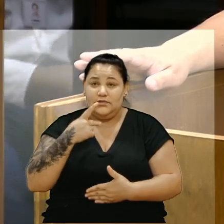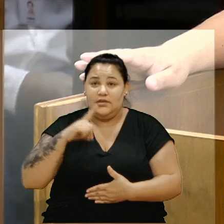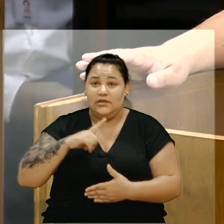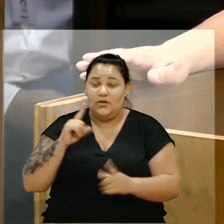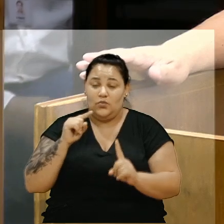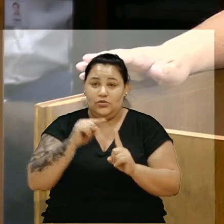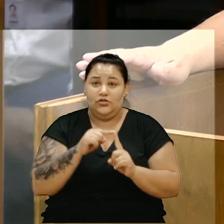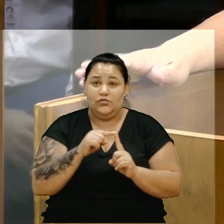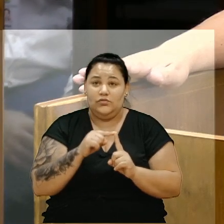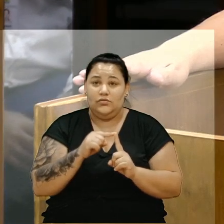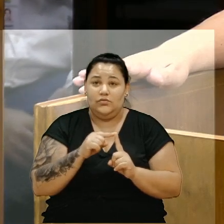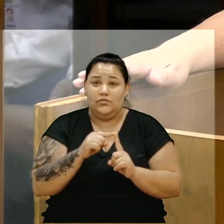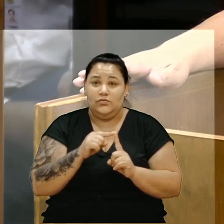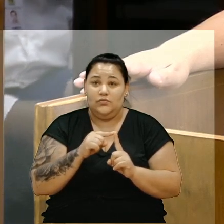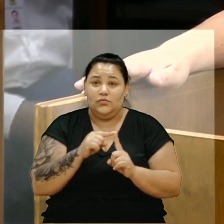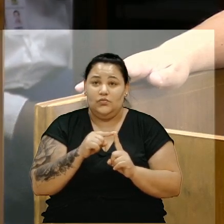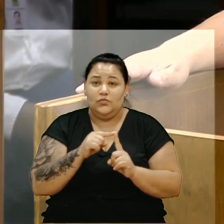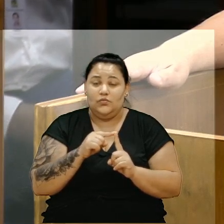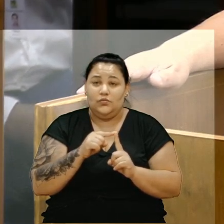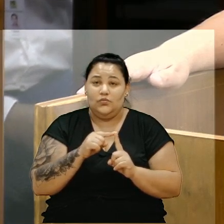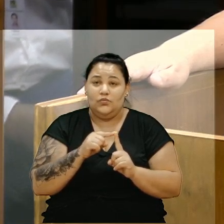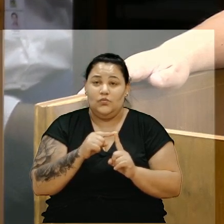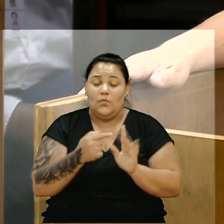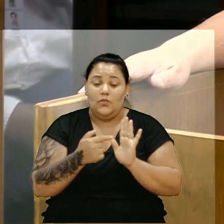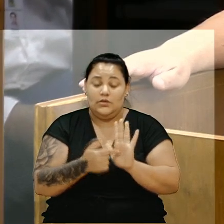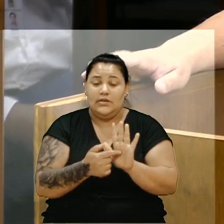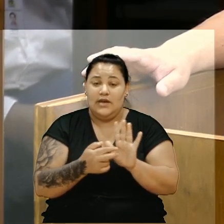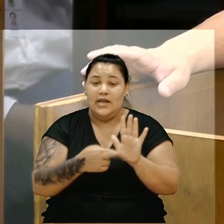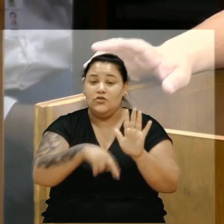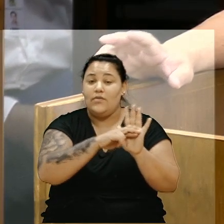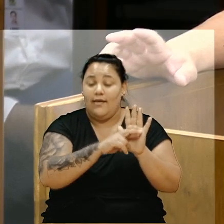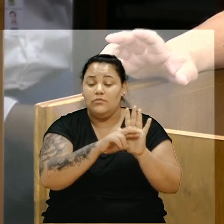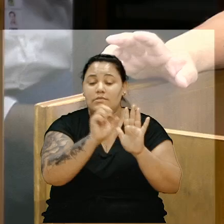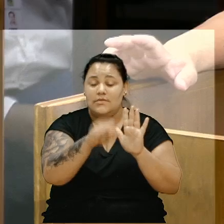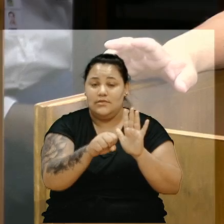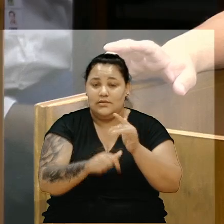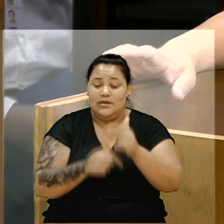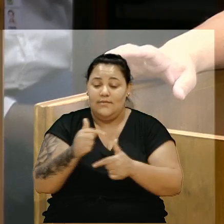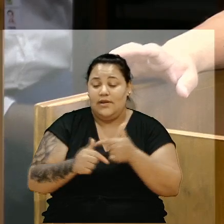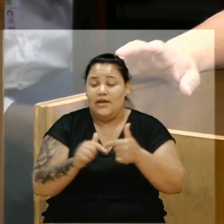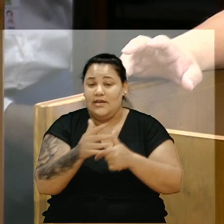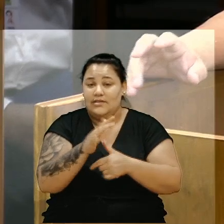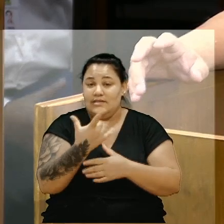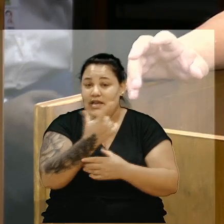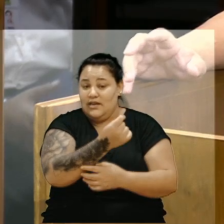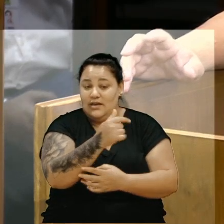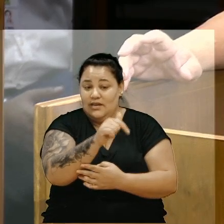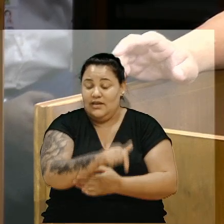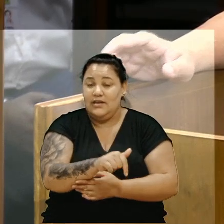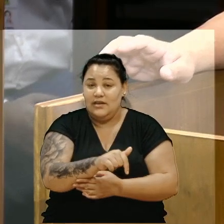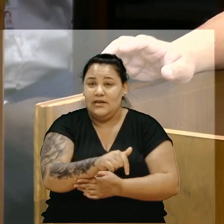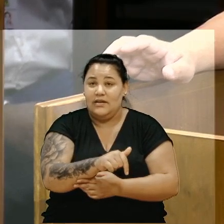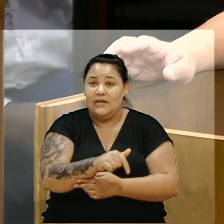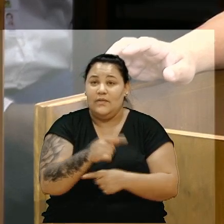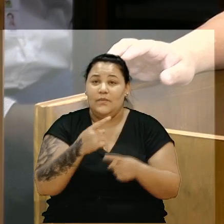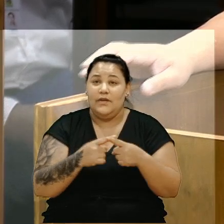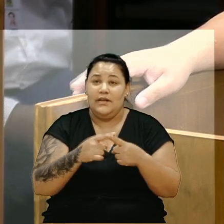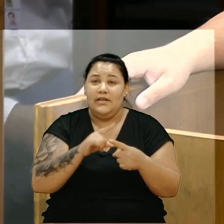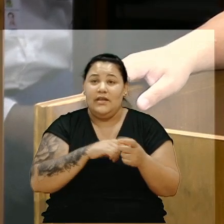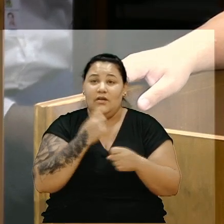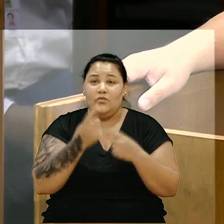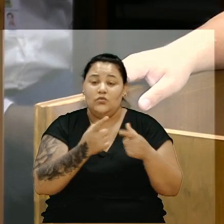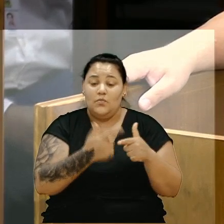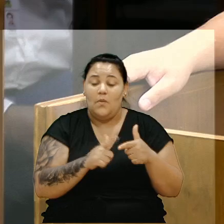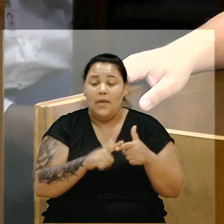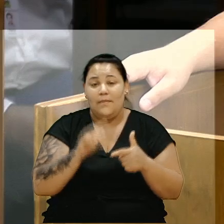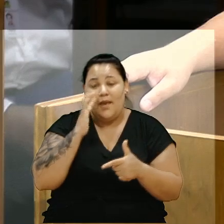propósito de mostrar resultado, de trabalhar e muitas vezes sair daqui de dentro, que muitas vezes tornam algumas amarras para que as coisas